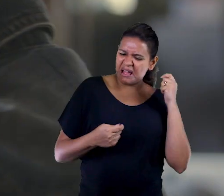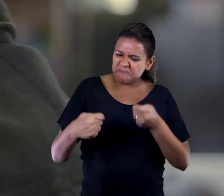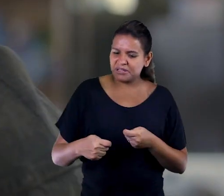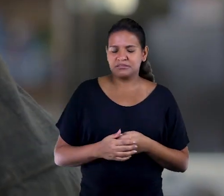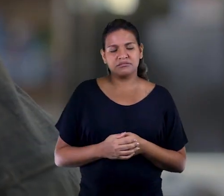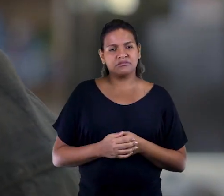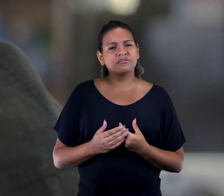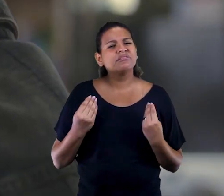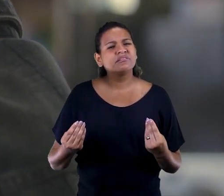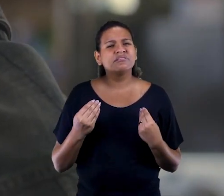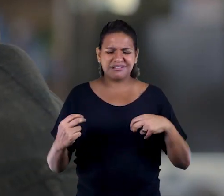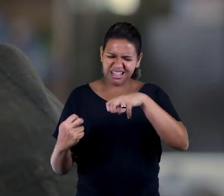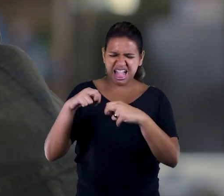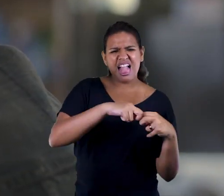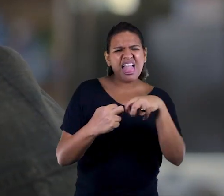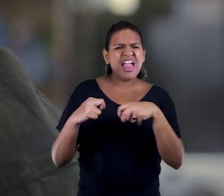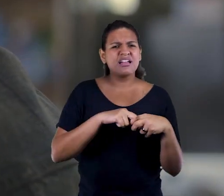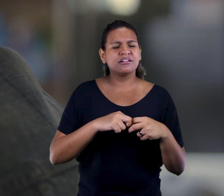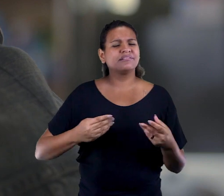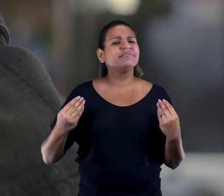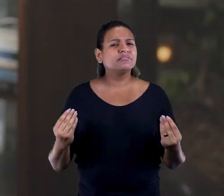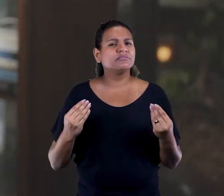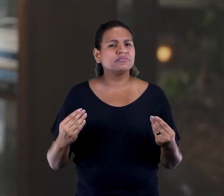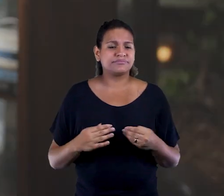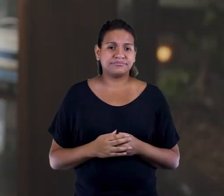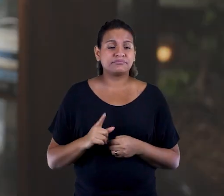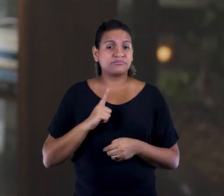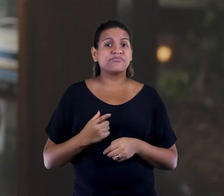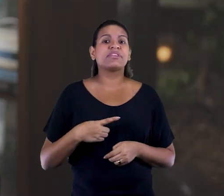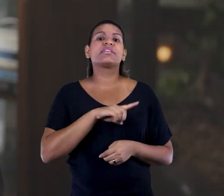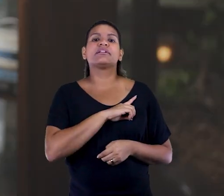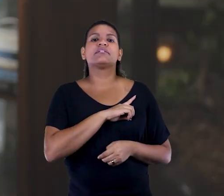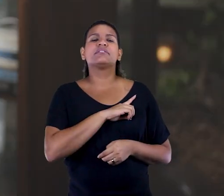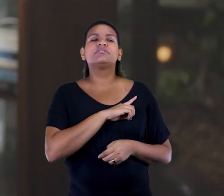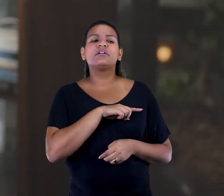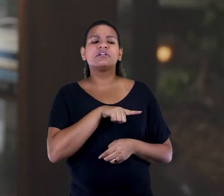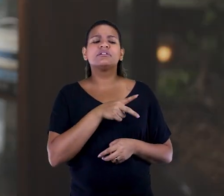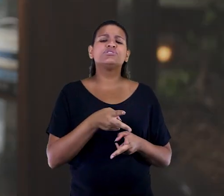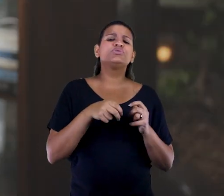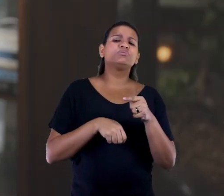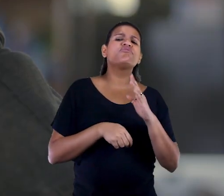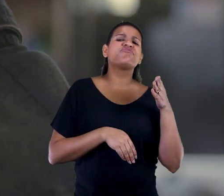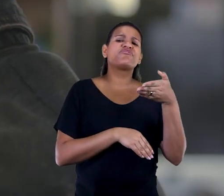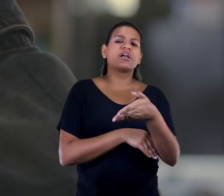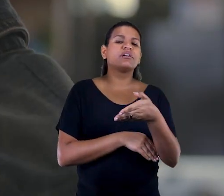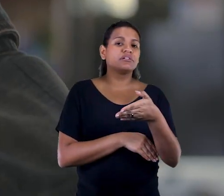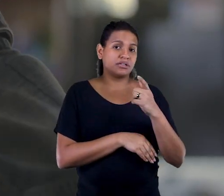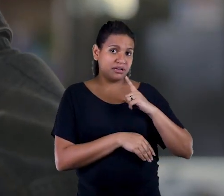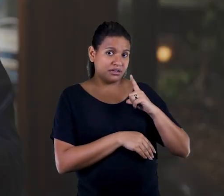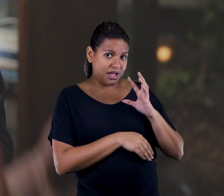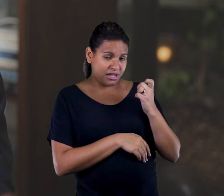animais. O delegado Matheus Laiola, por sorte, conseguiu descobrir que essa rinha ia acontecer em Mariporã. Saiu